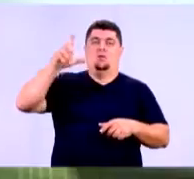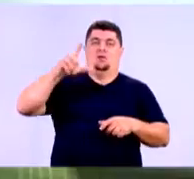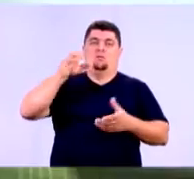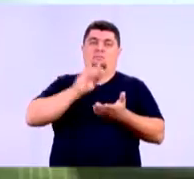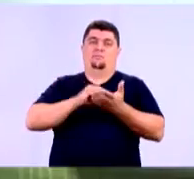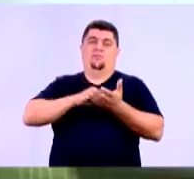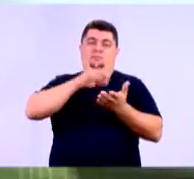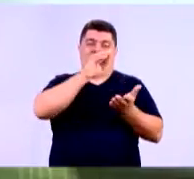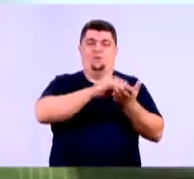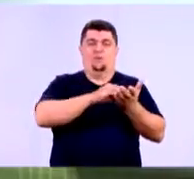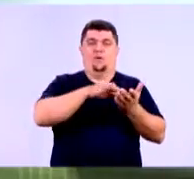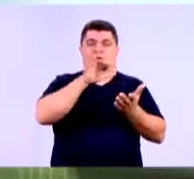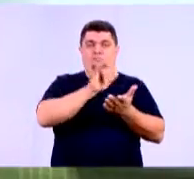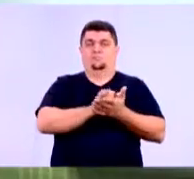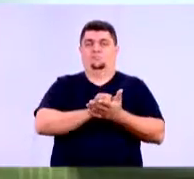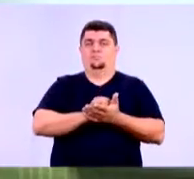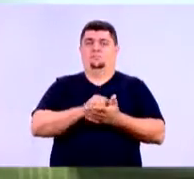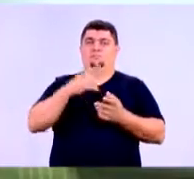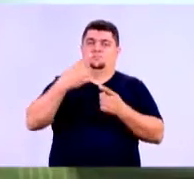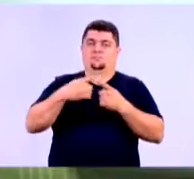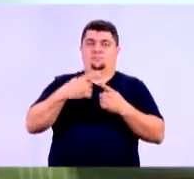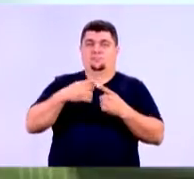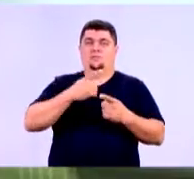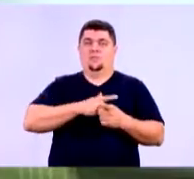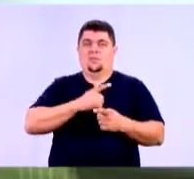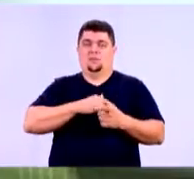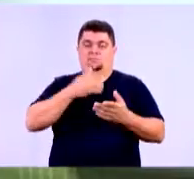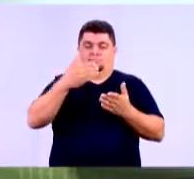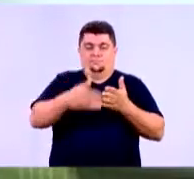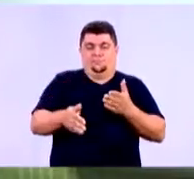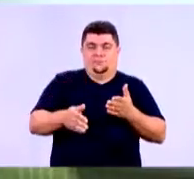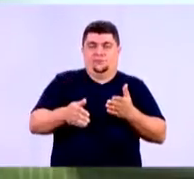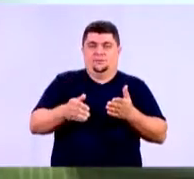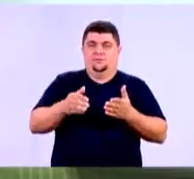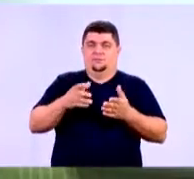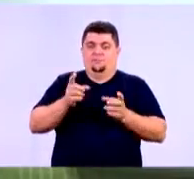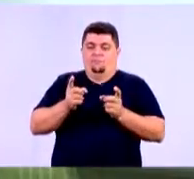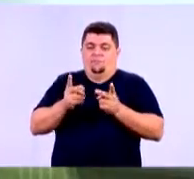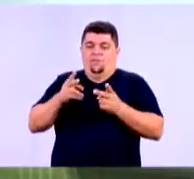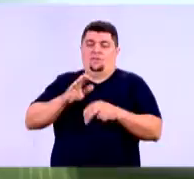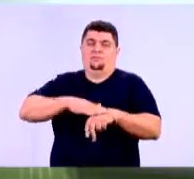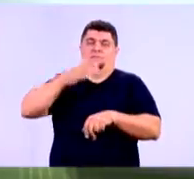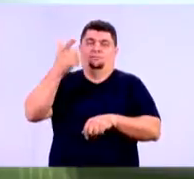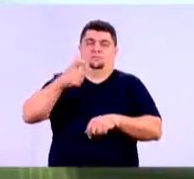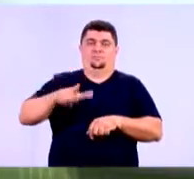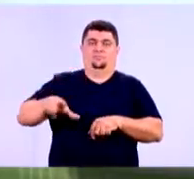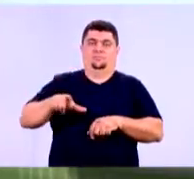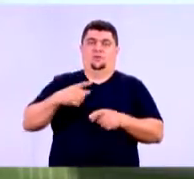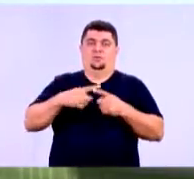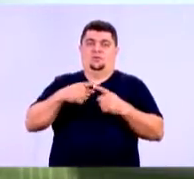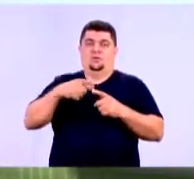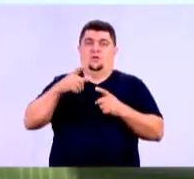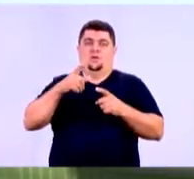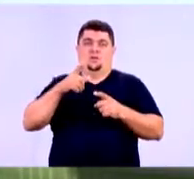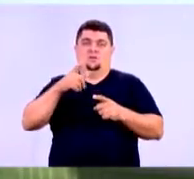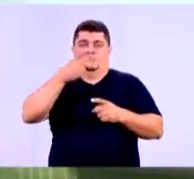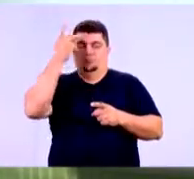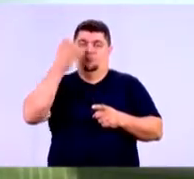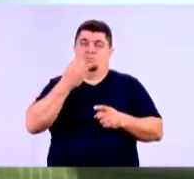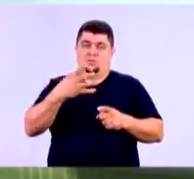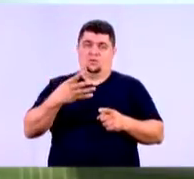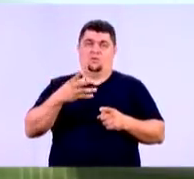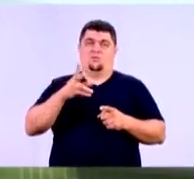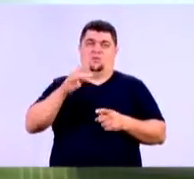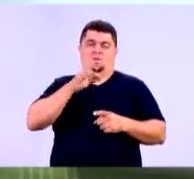ficha cadastral. Talvez por isso você está perdendo a oportunidade de vender mais para esse cliente que é um bom cliente, que vai se formar, que vai arrumar um